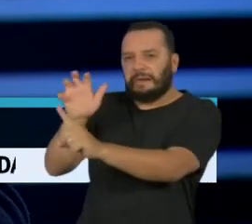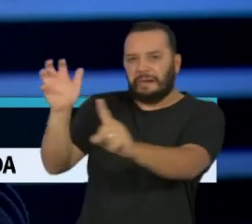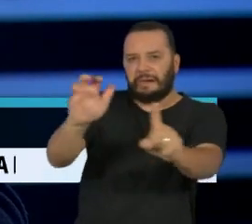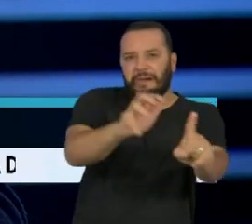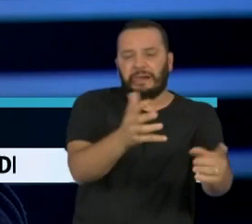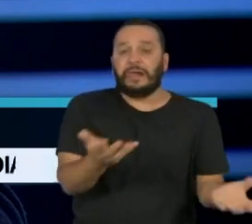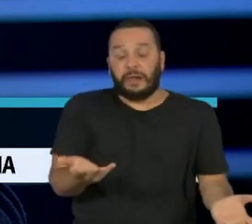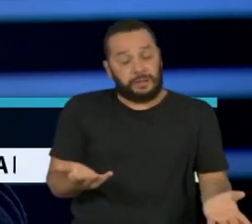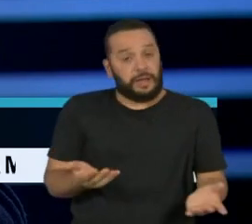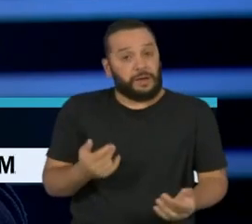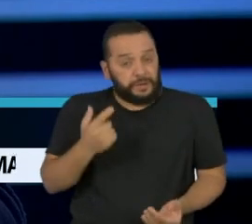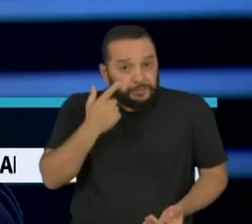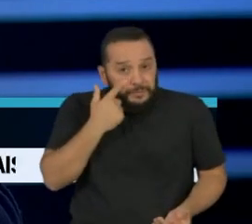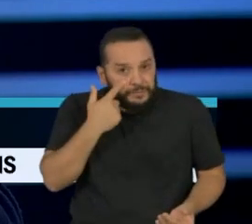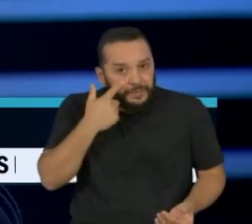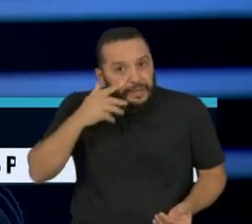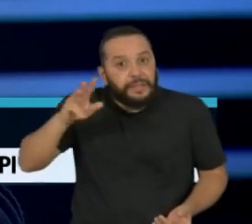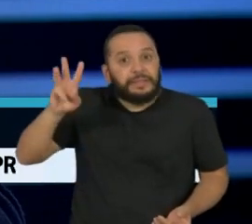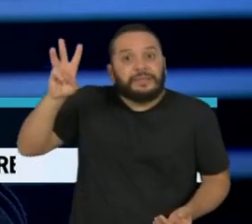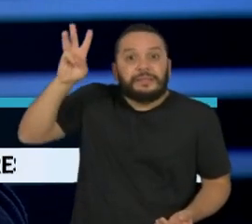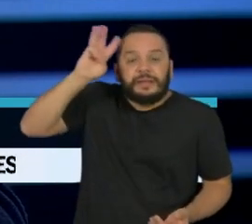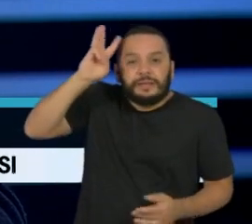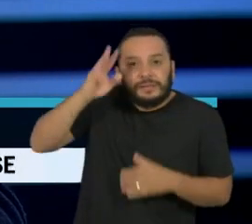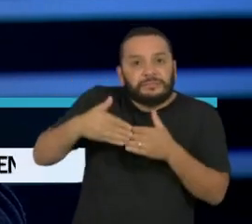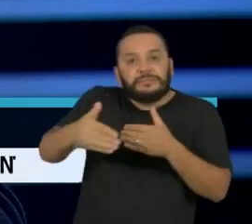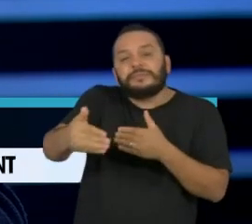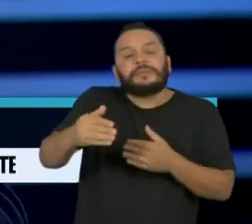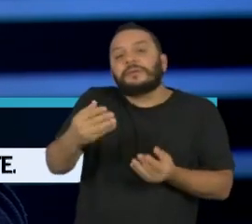super terça é que deve, mais ou menos, desenhar esse